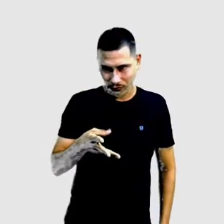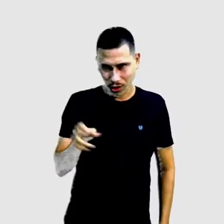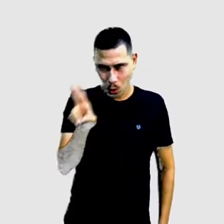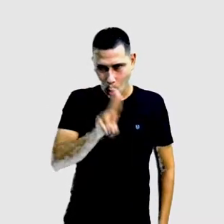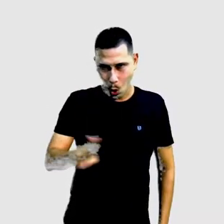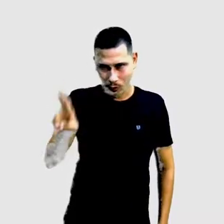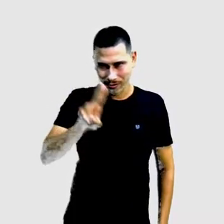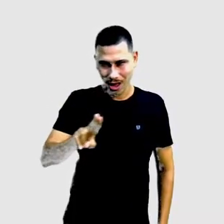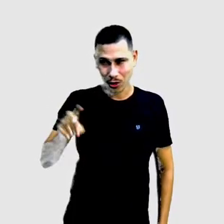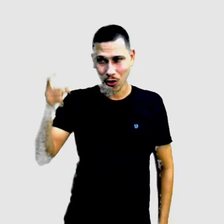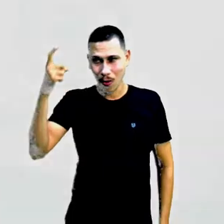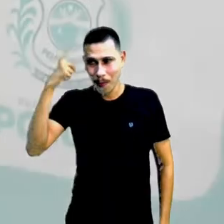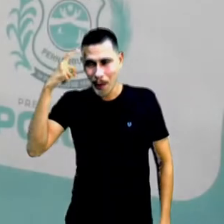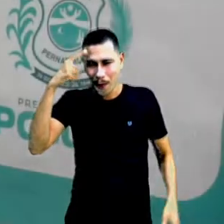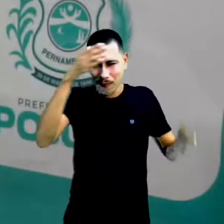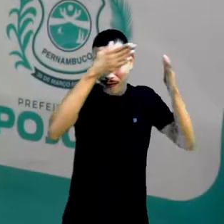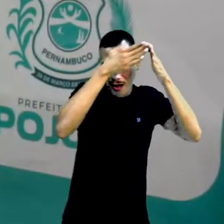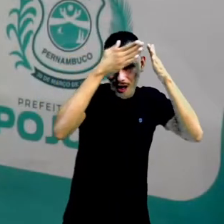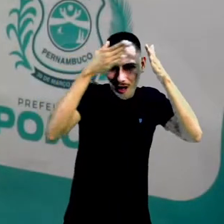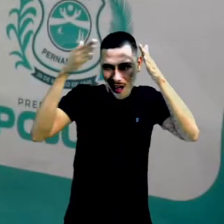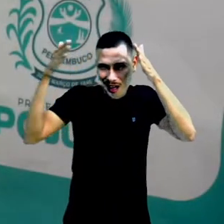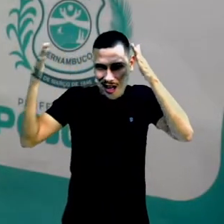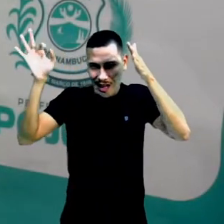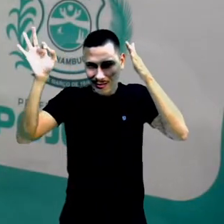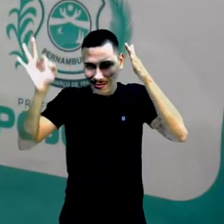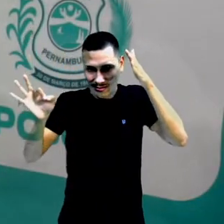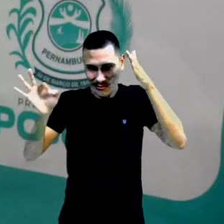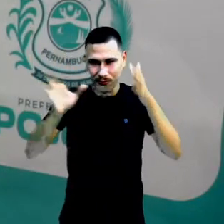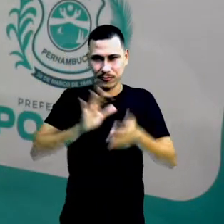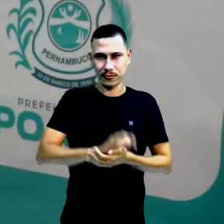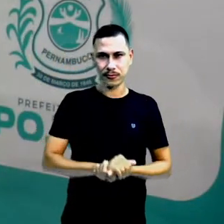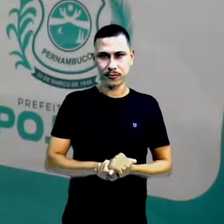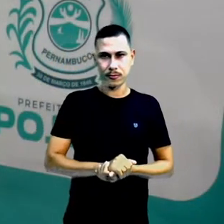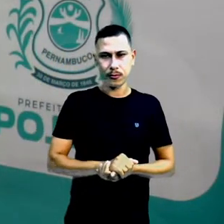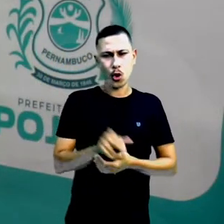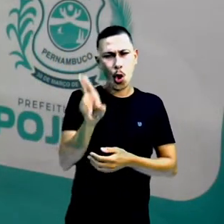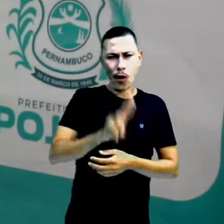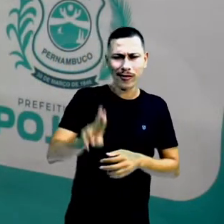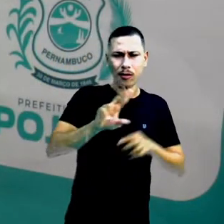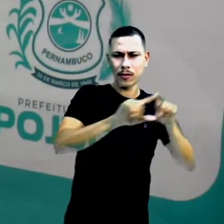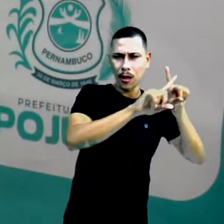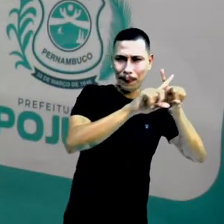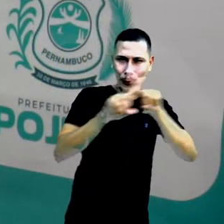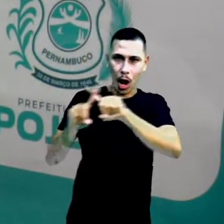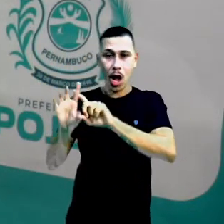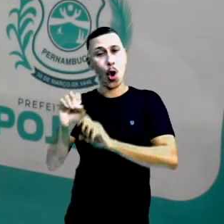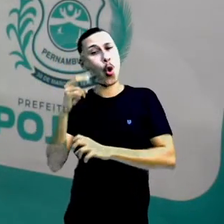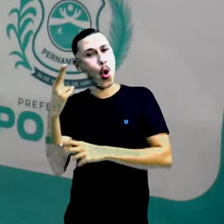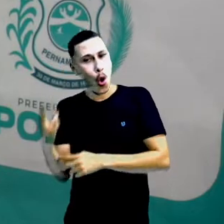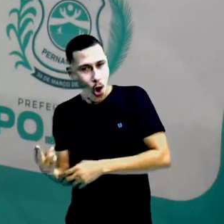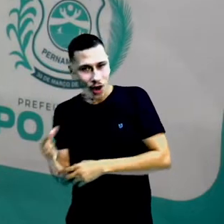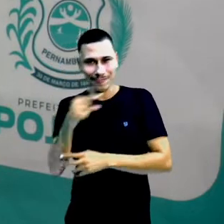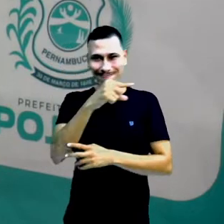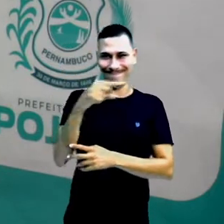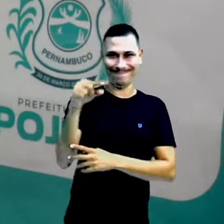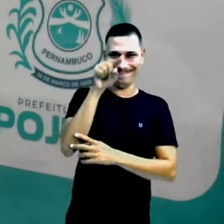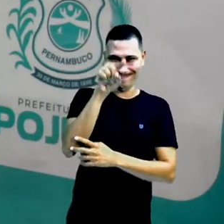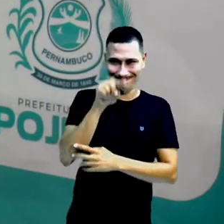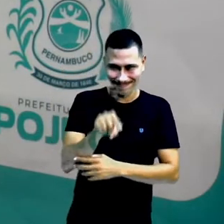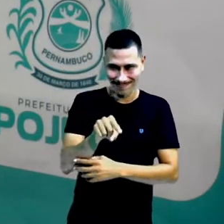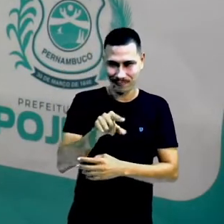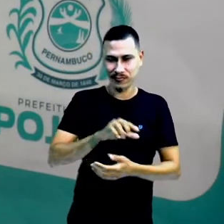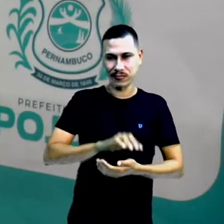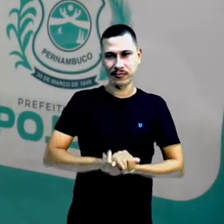um raciocínio lógico, sendo na condição de multiplicar ou de dividir,